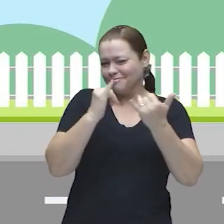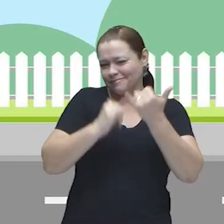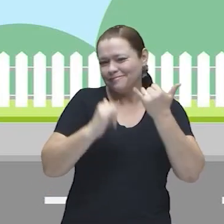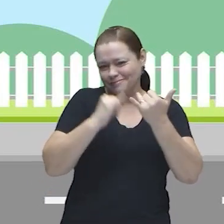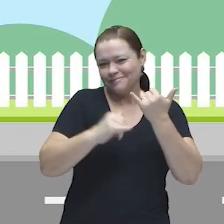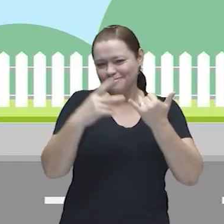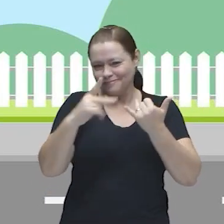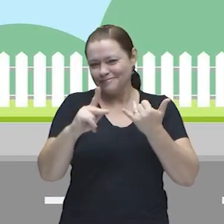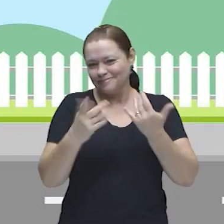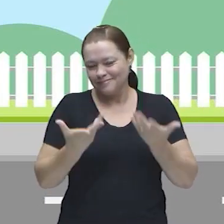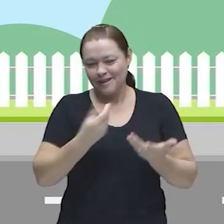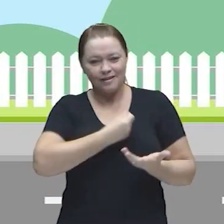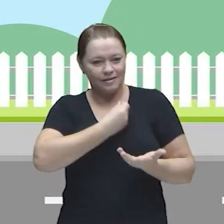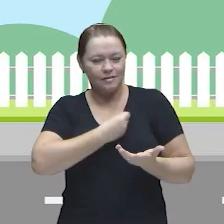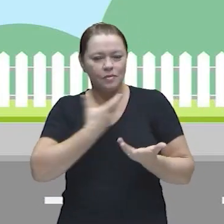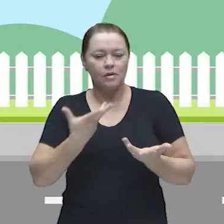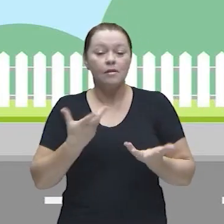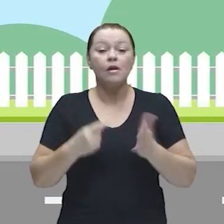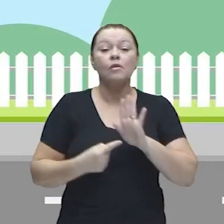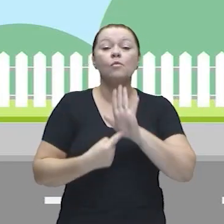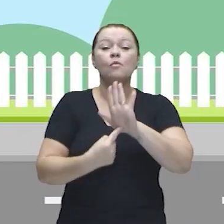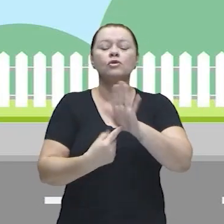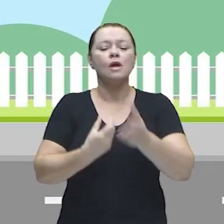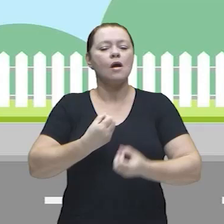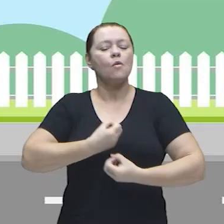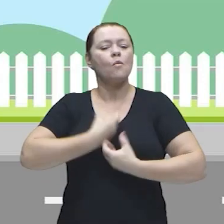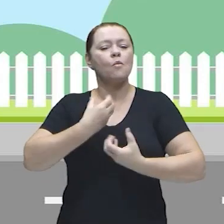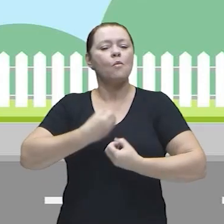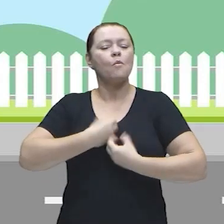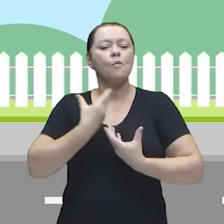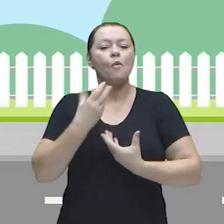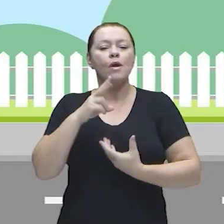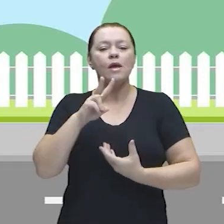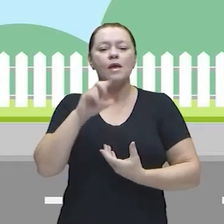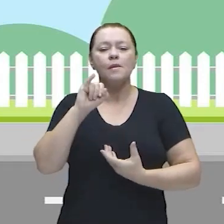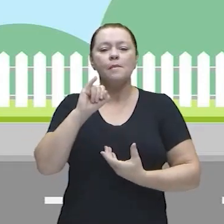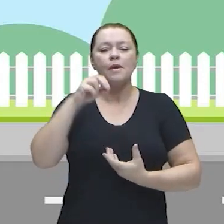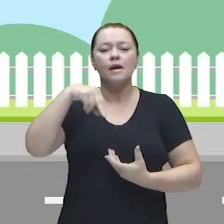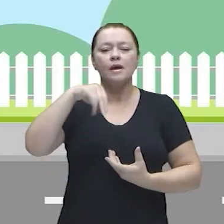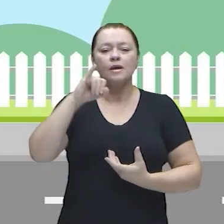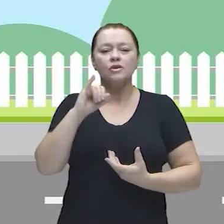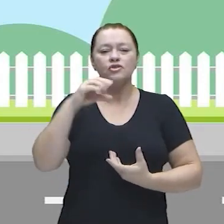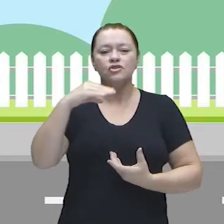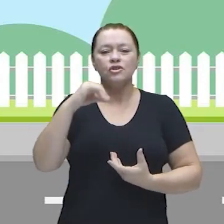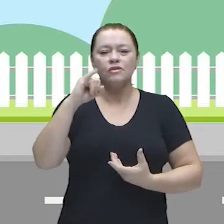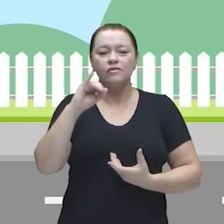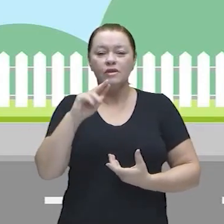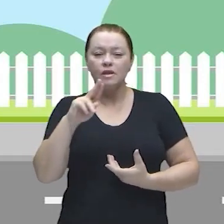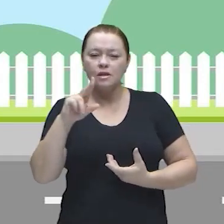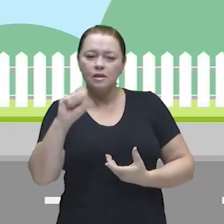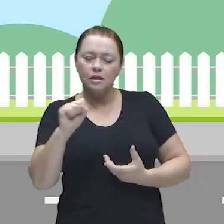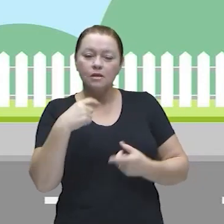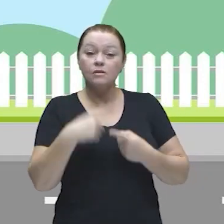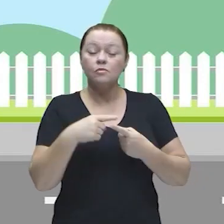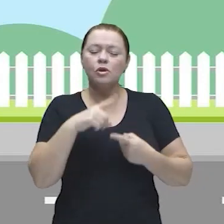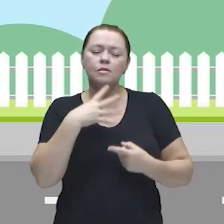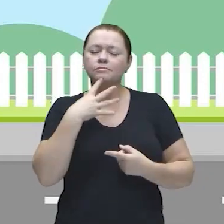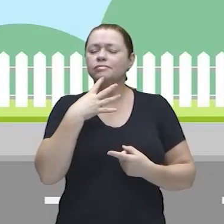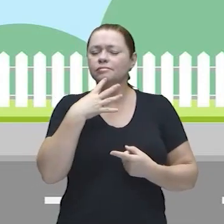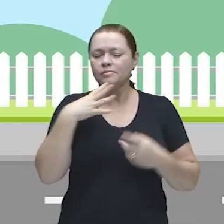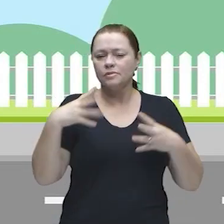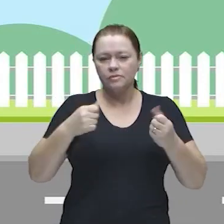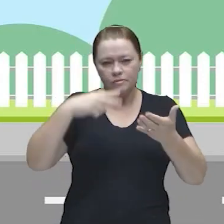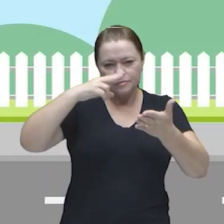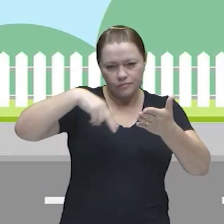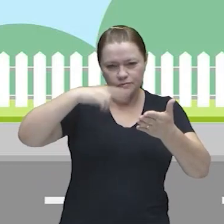Eu trouxe para vocês um poema muito especial de Vinícius de Moraes. E quero que você leia comigo porque ele é muito conhecido. Vamos lá, leia